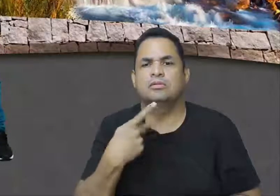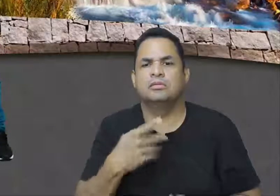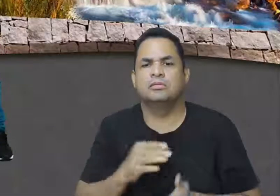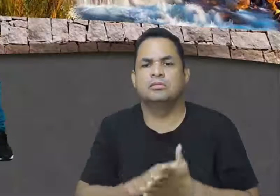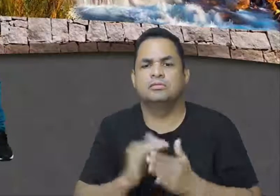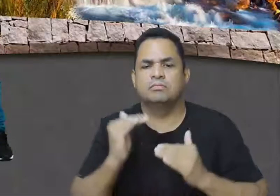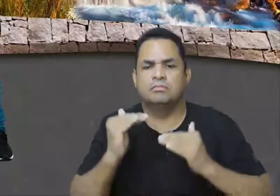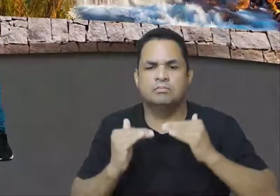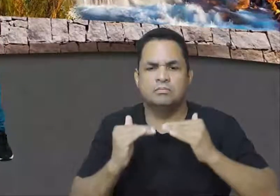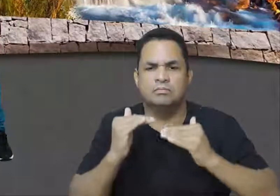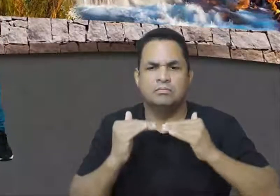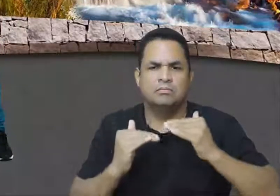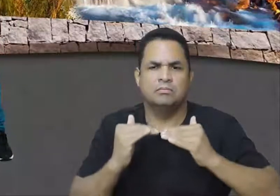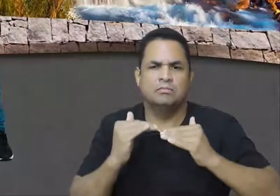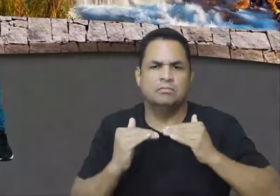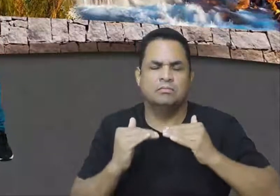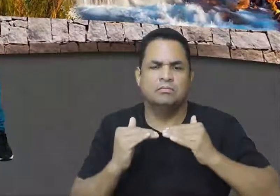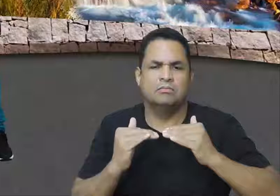um equilíbrio.